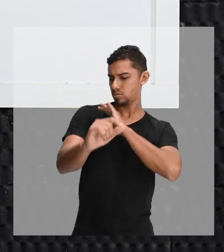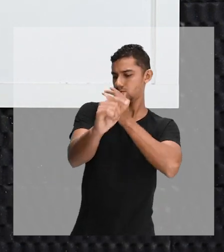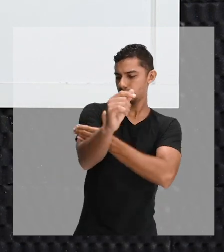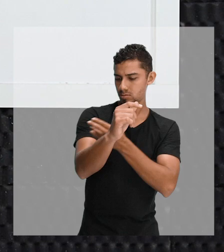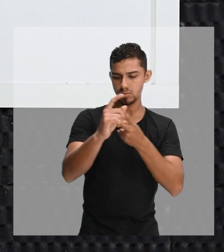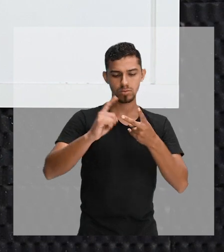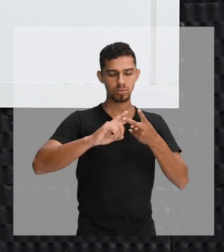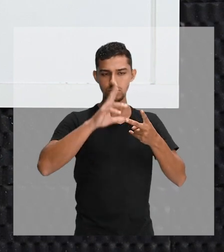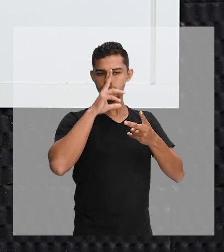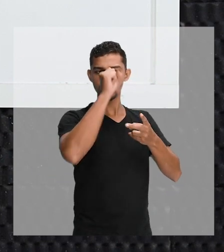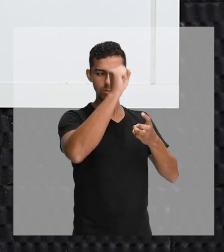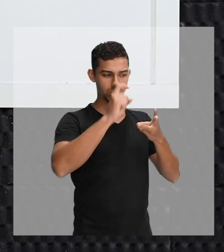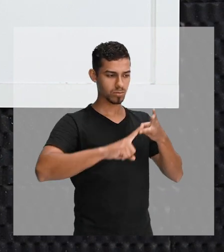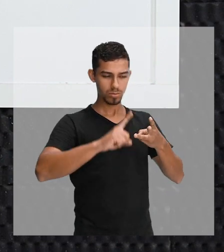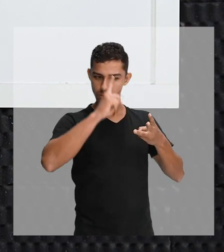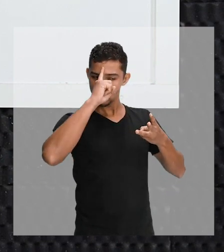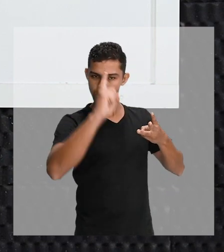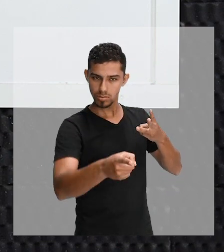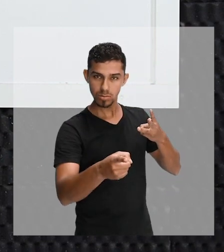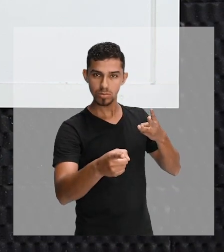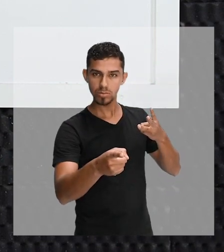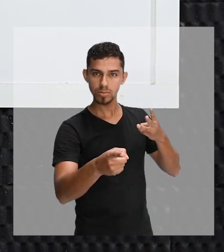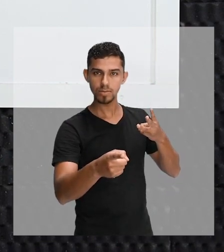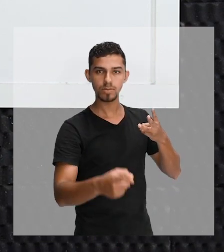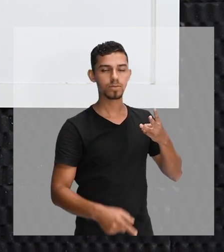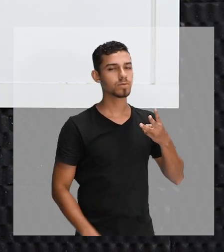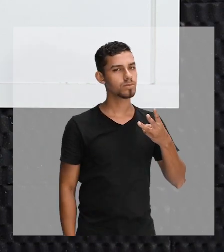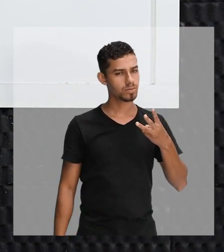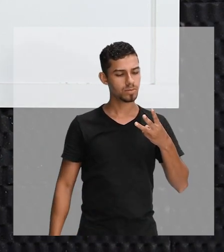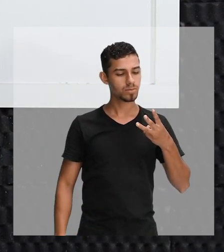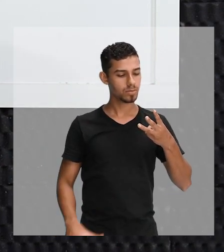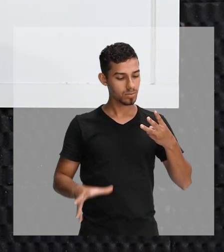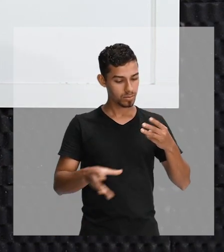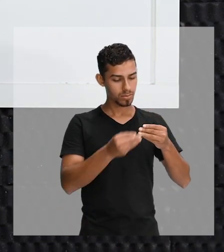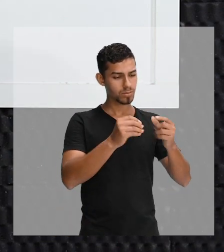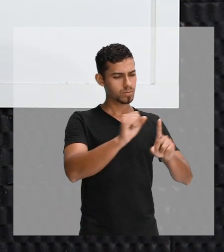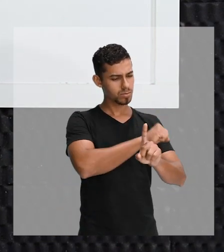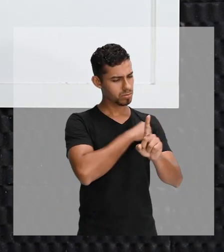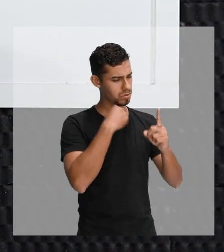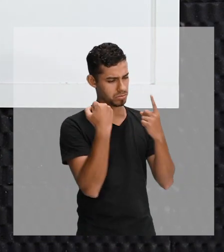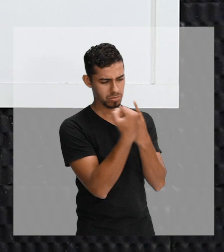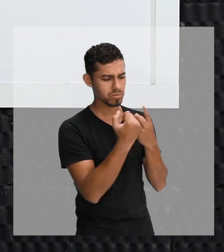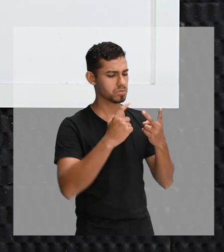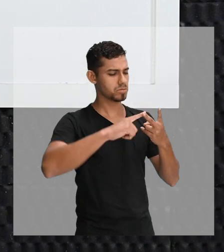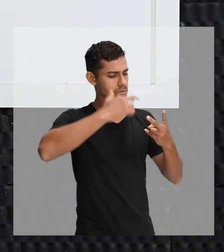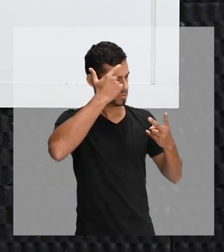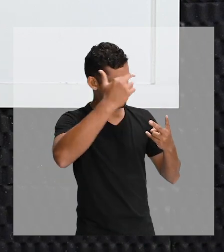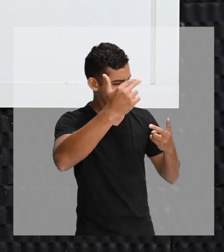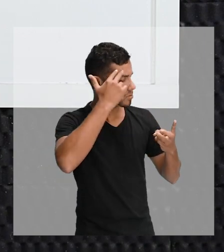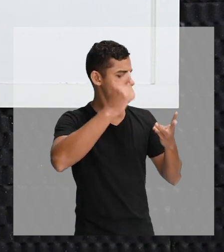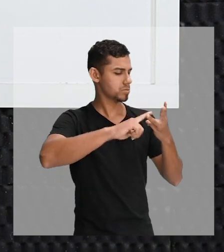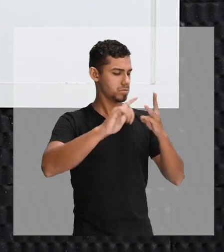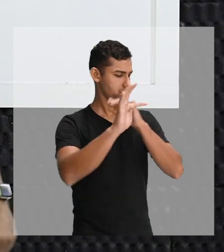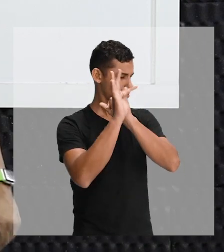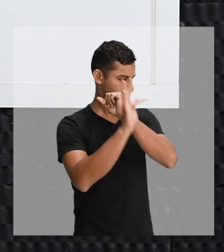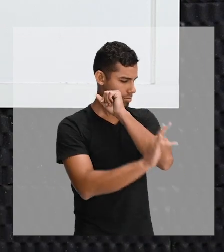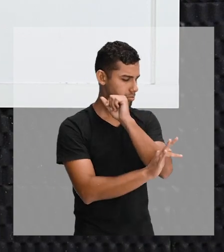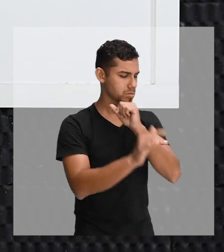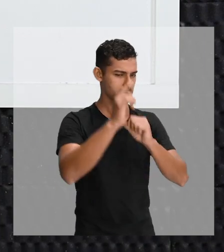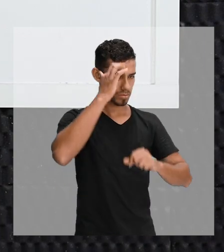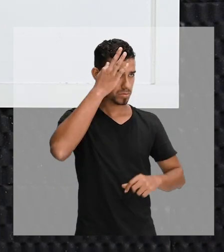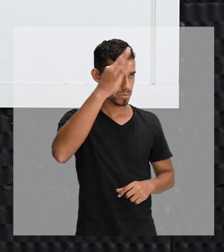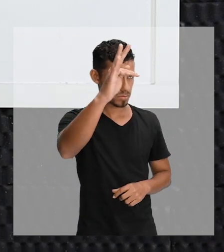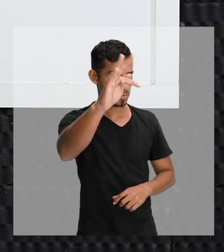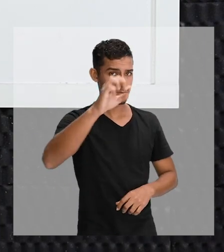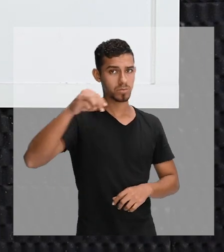poder e dominação. Certo? Cuidado, tu vai aproveitar isso em sociologia, tu vai aproveitar isso em história, vai aproveitar em filosofia e na tua vida.